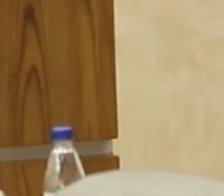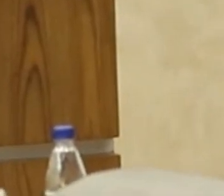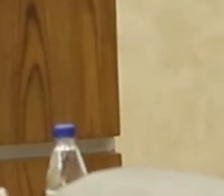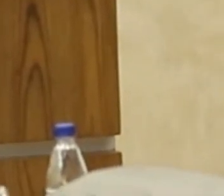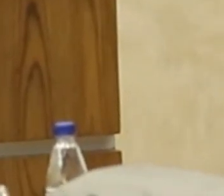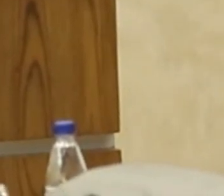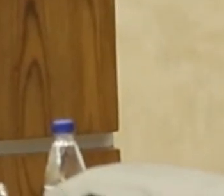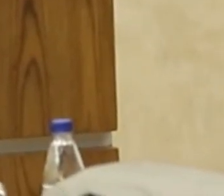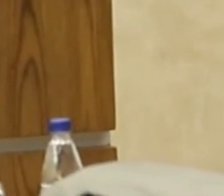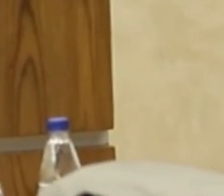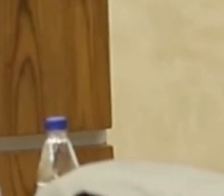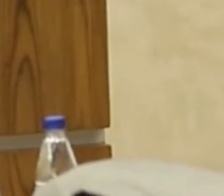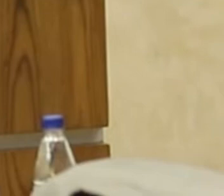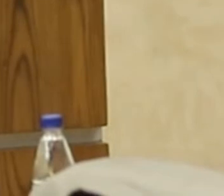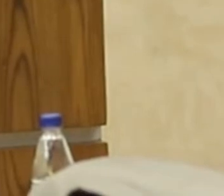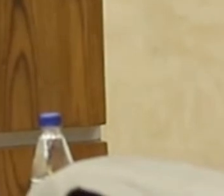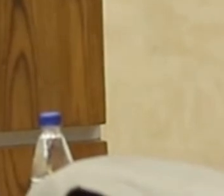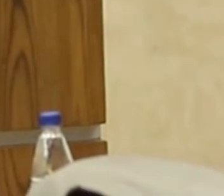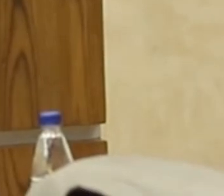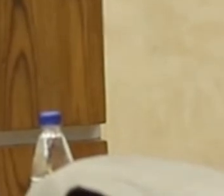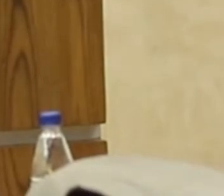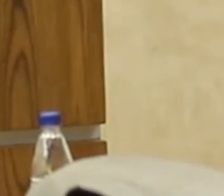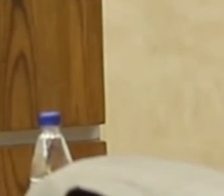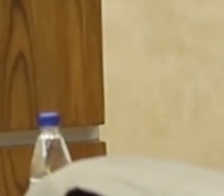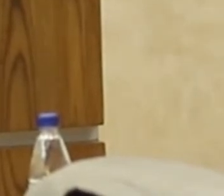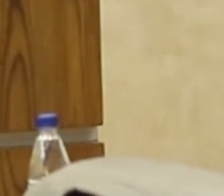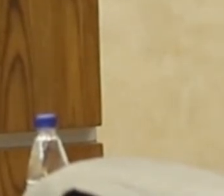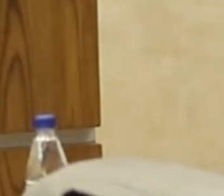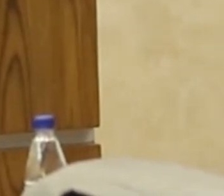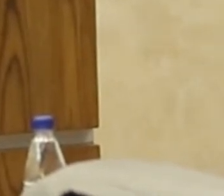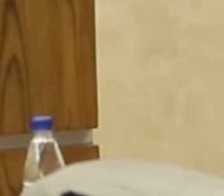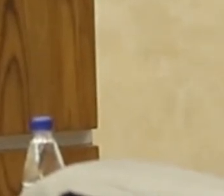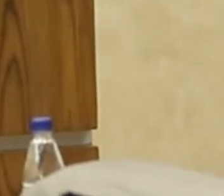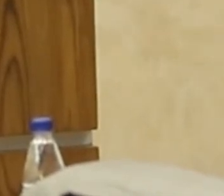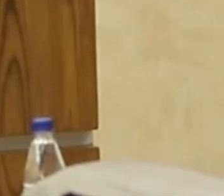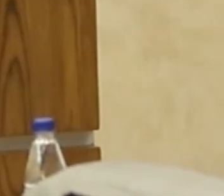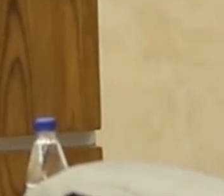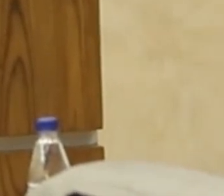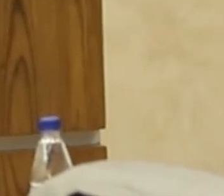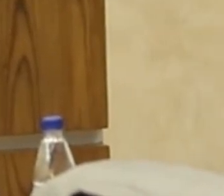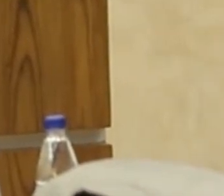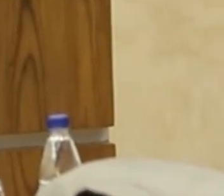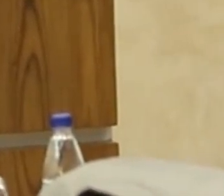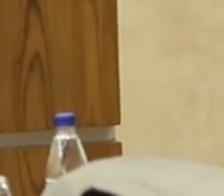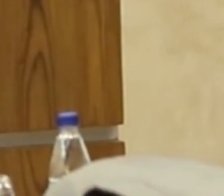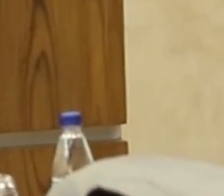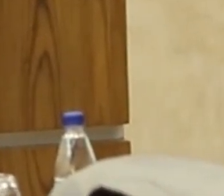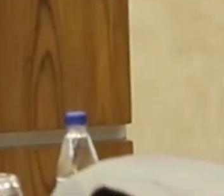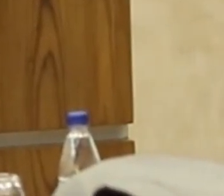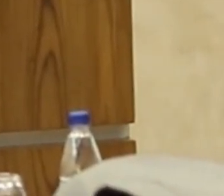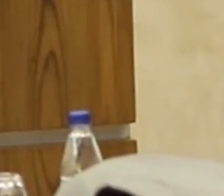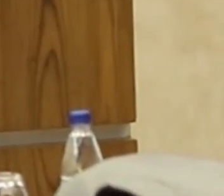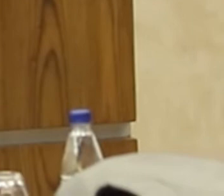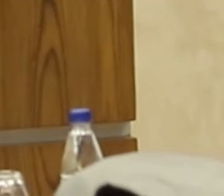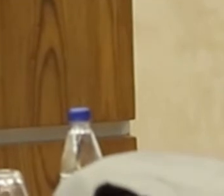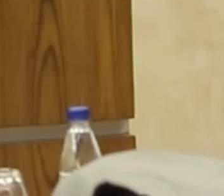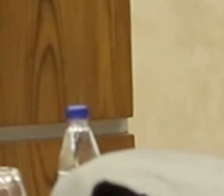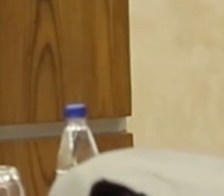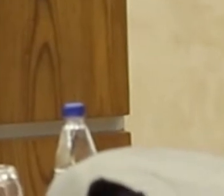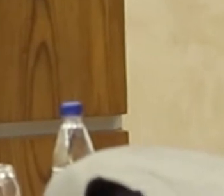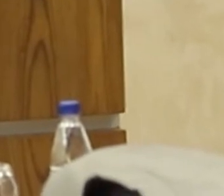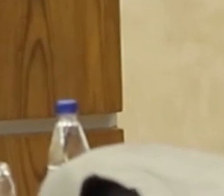ter cuidado com o que a gente vai votar, cuidado com o cheque em branco que a gente pode dar para a administração